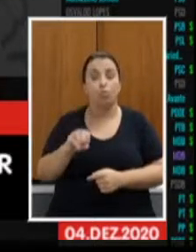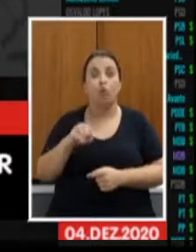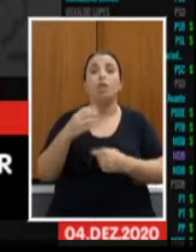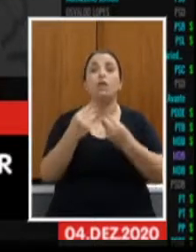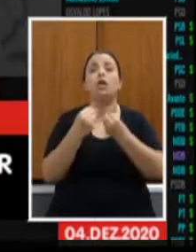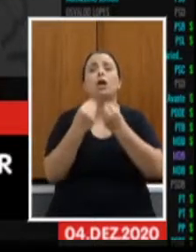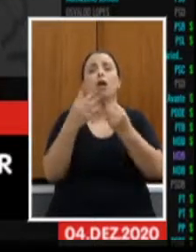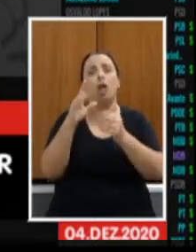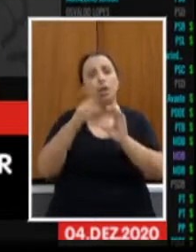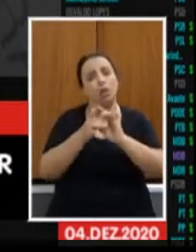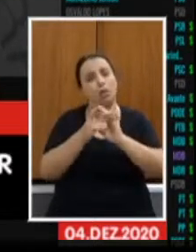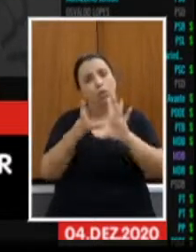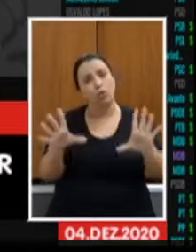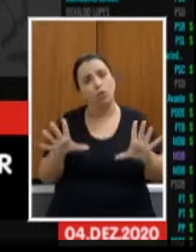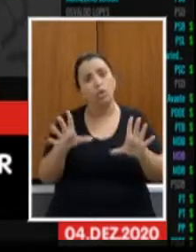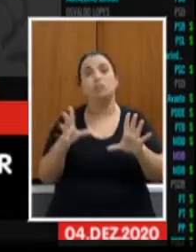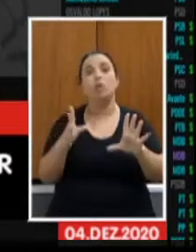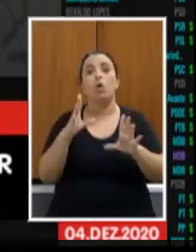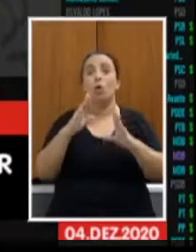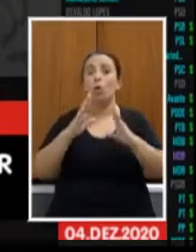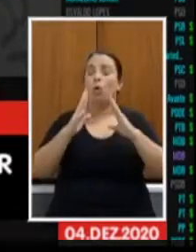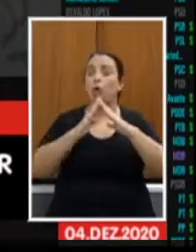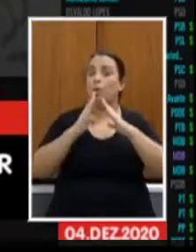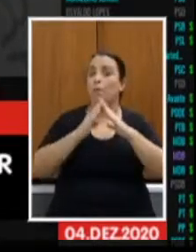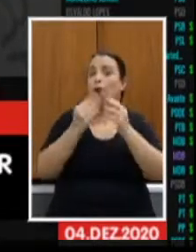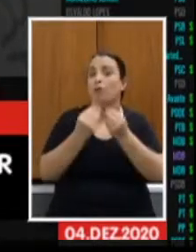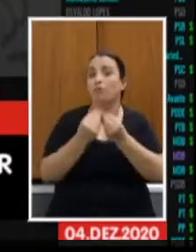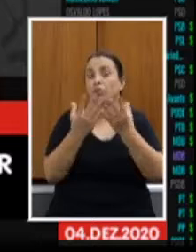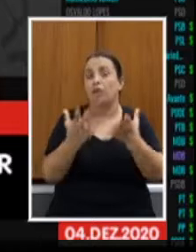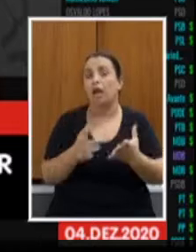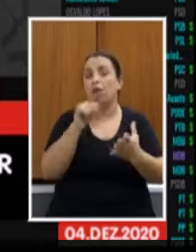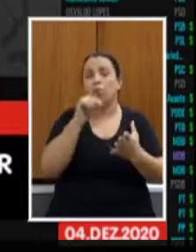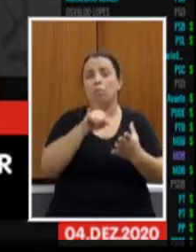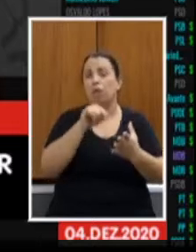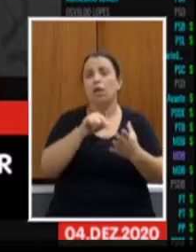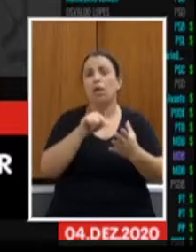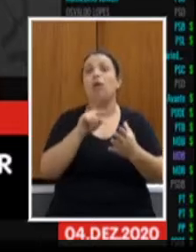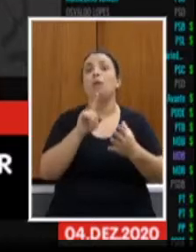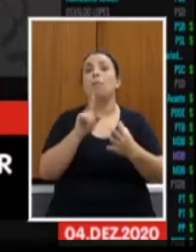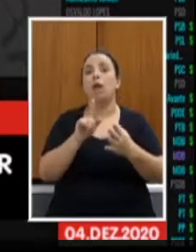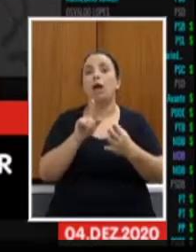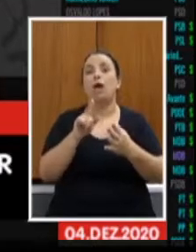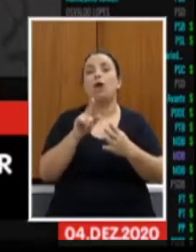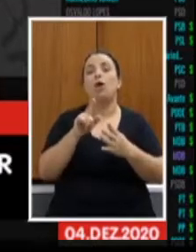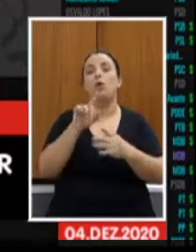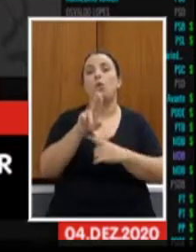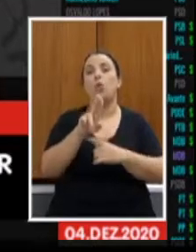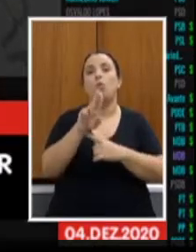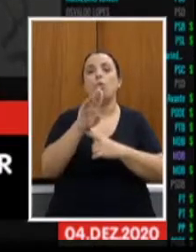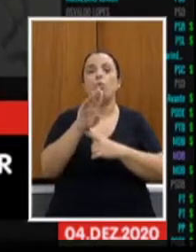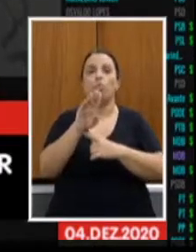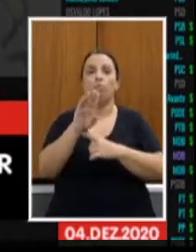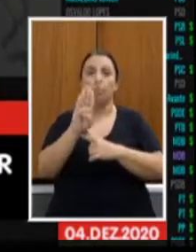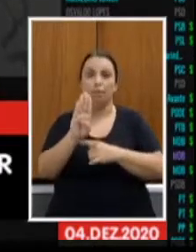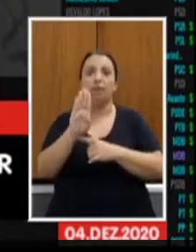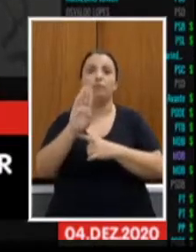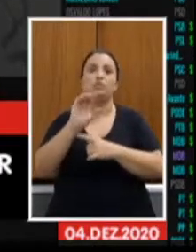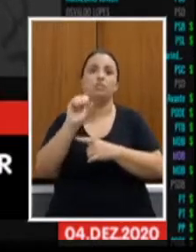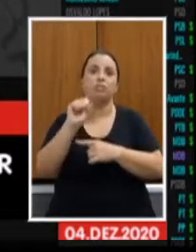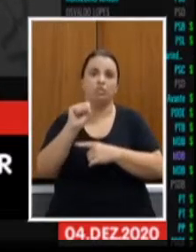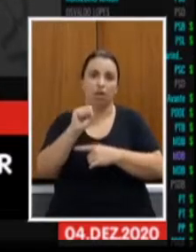doação de imóvel ao município de Leandro Ferreira para instalação e funcionamento de uma unidade básica de saúde.